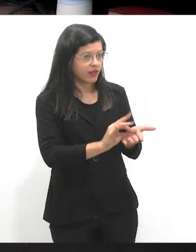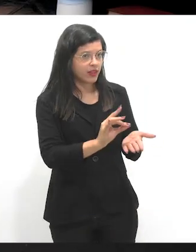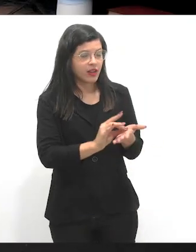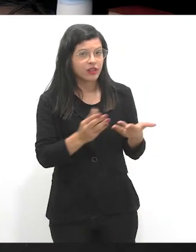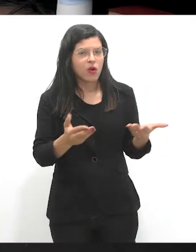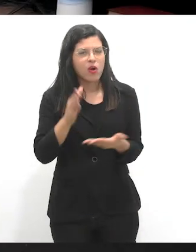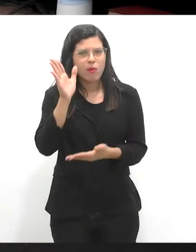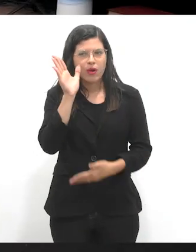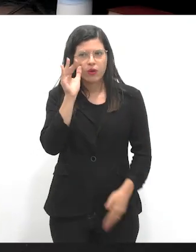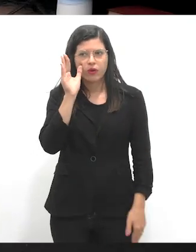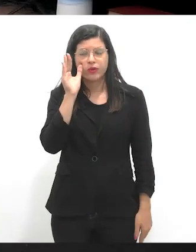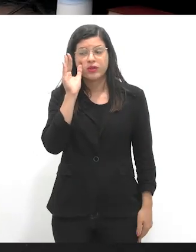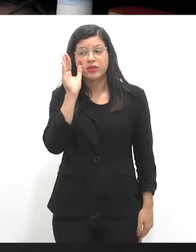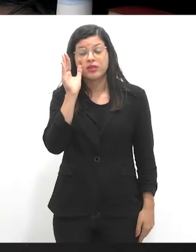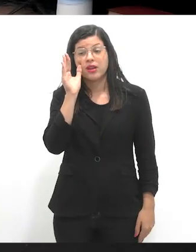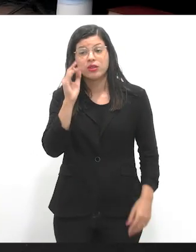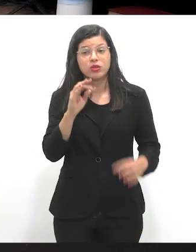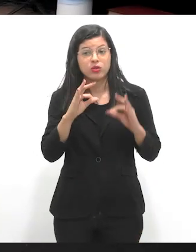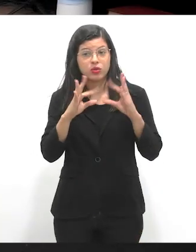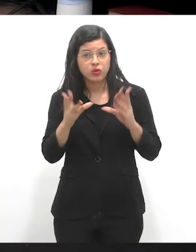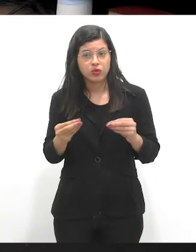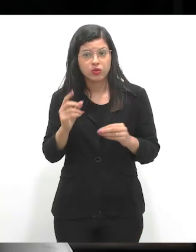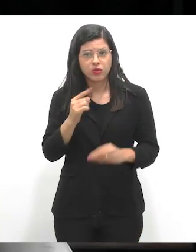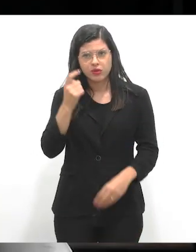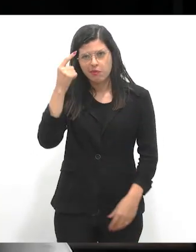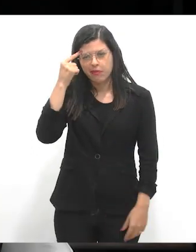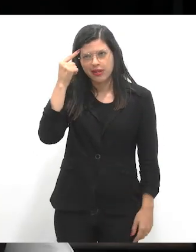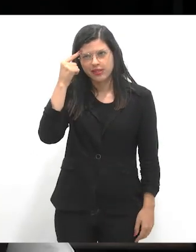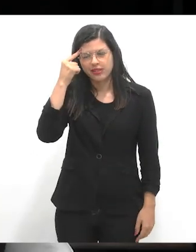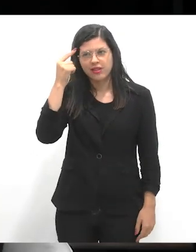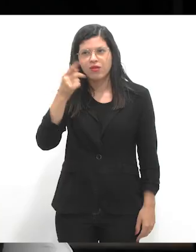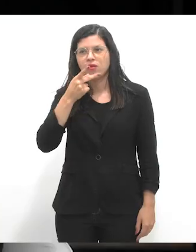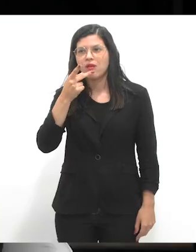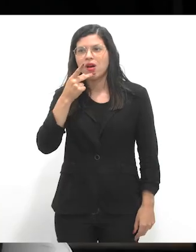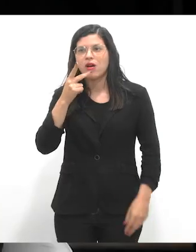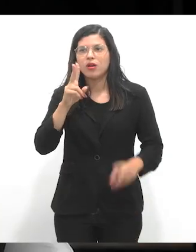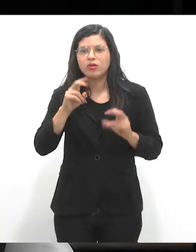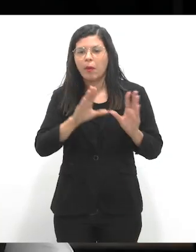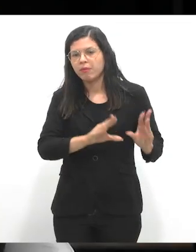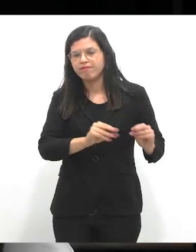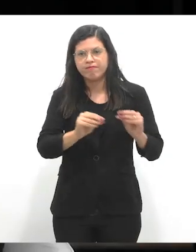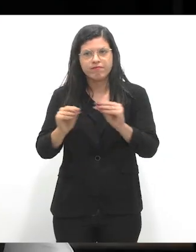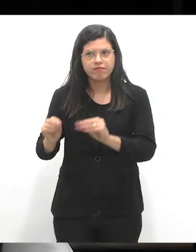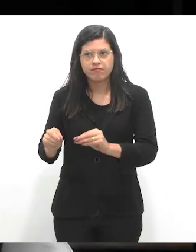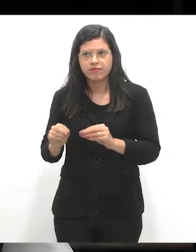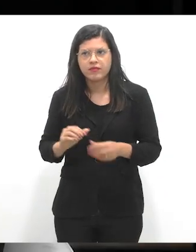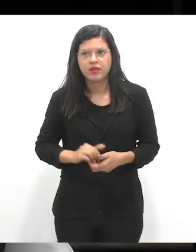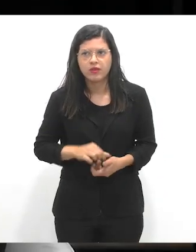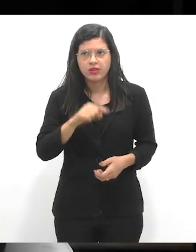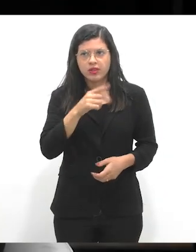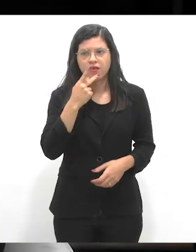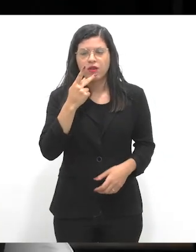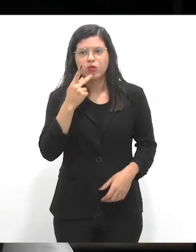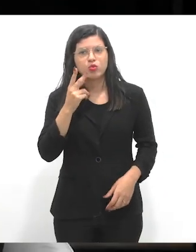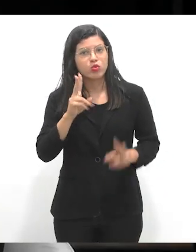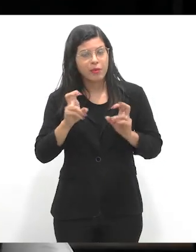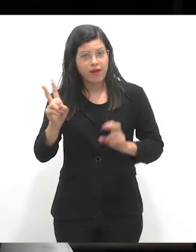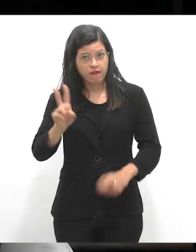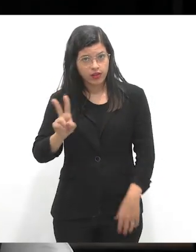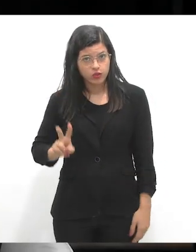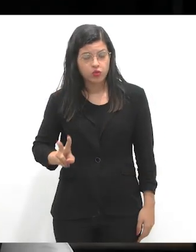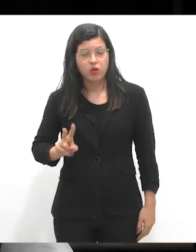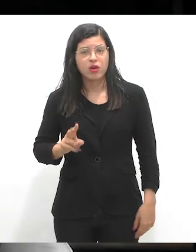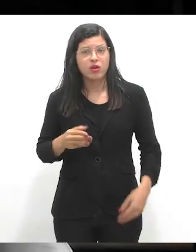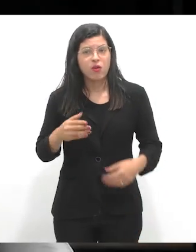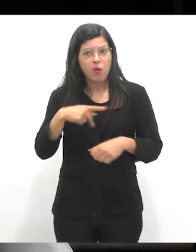É verdade. E agora, uma curiosidade, inclusive, né, que todos nós ficamos pensando quando a gente fala em remoção, você citou aqui o